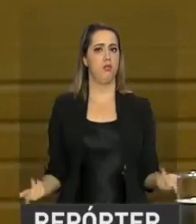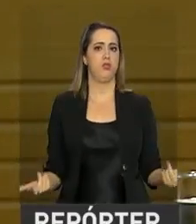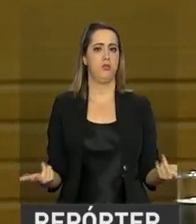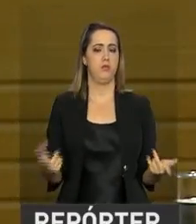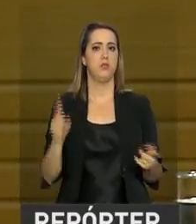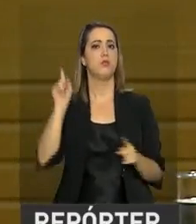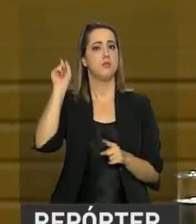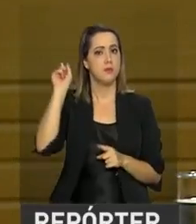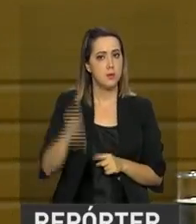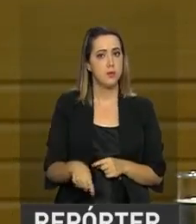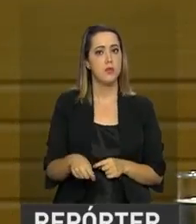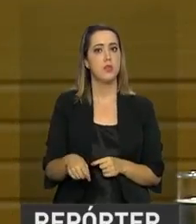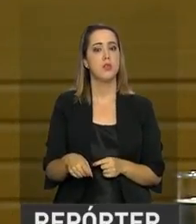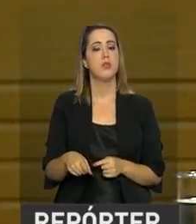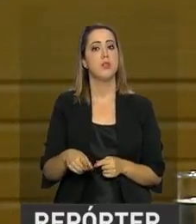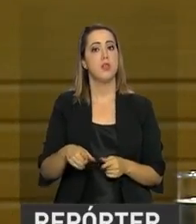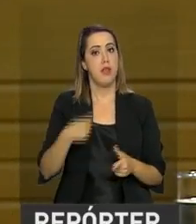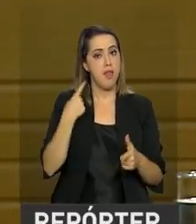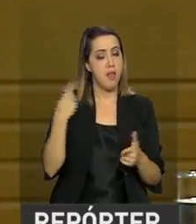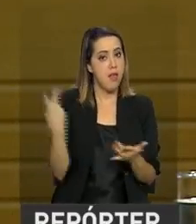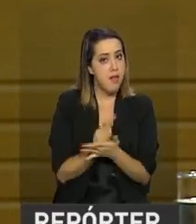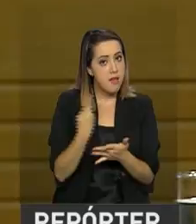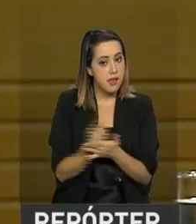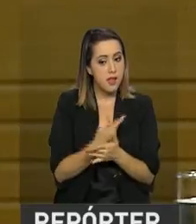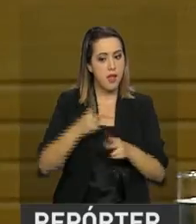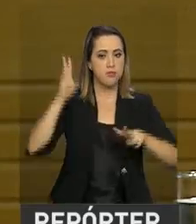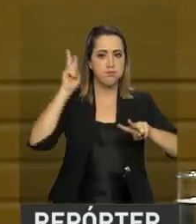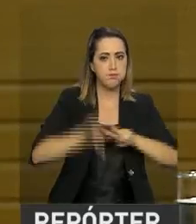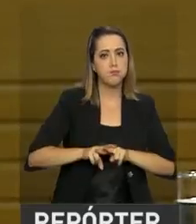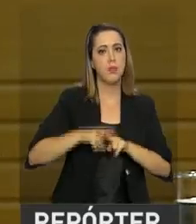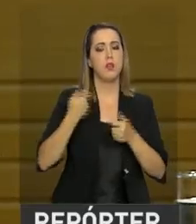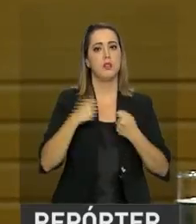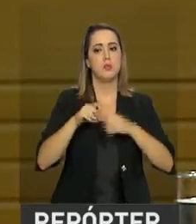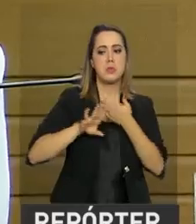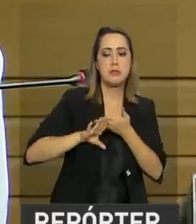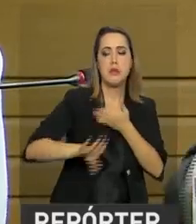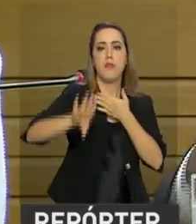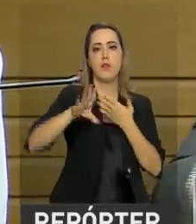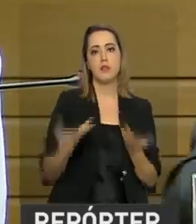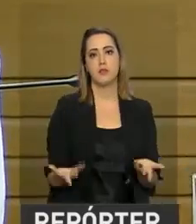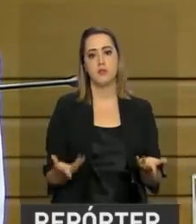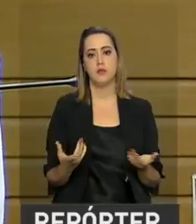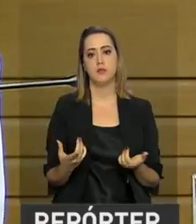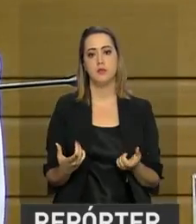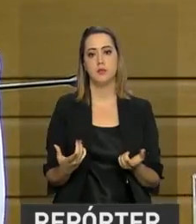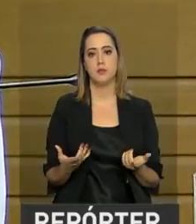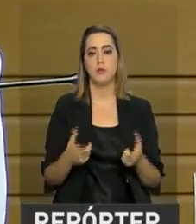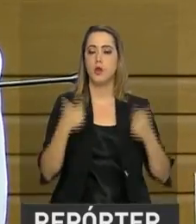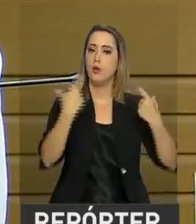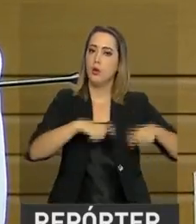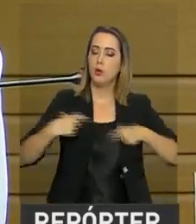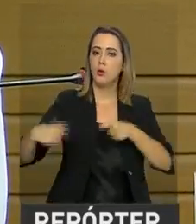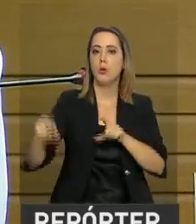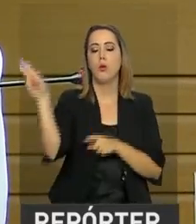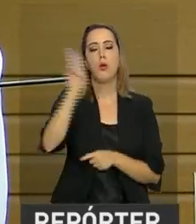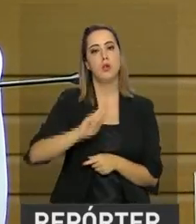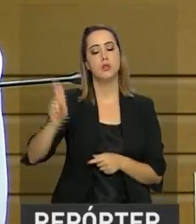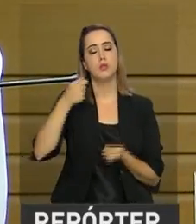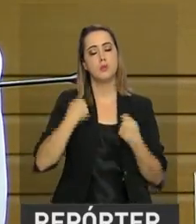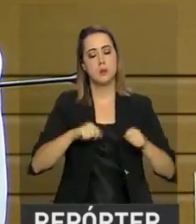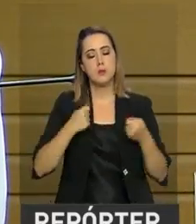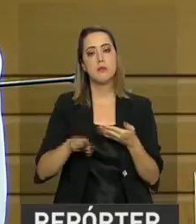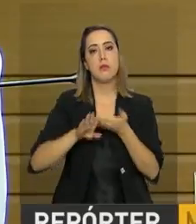é crime, deve ser combatido, deve ser afastado. No ambiente universitário, a gente precisa combater